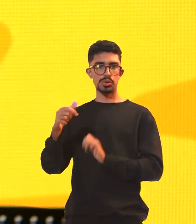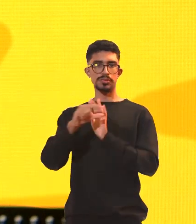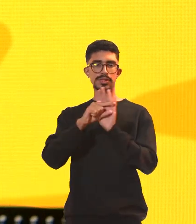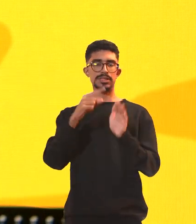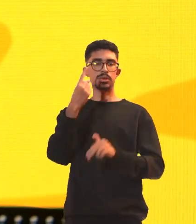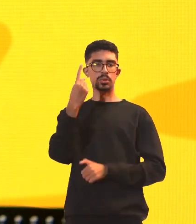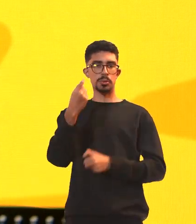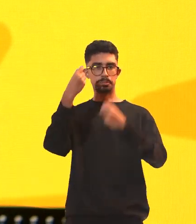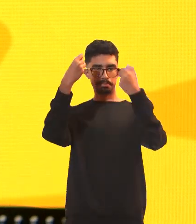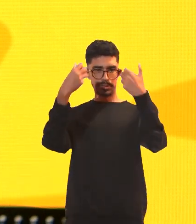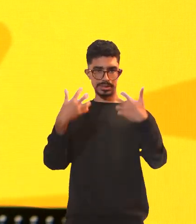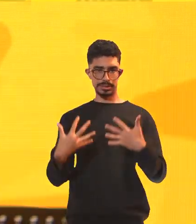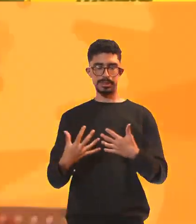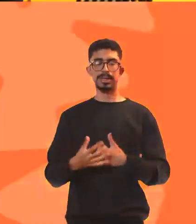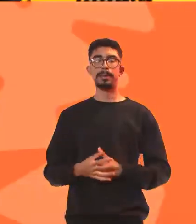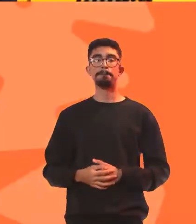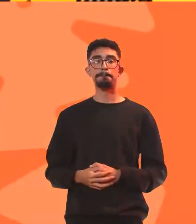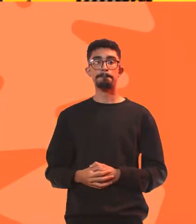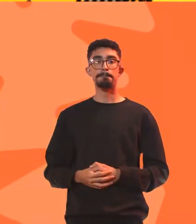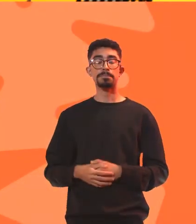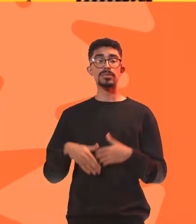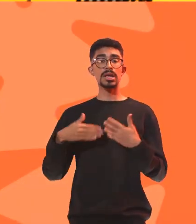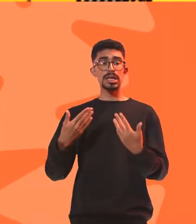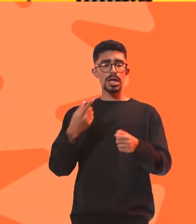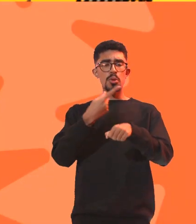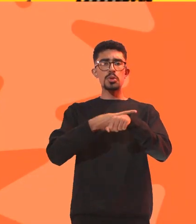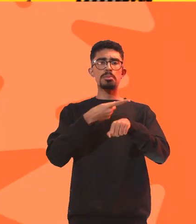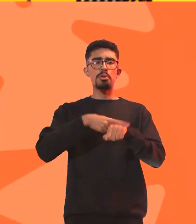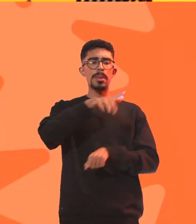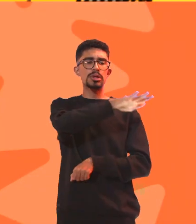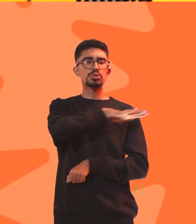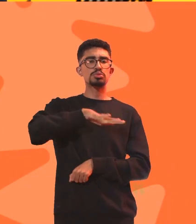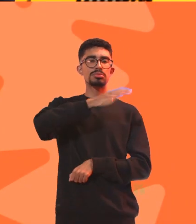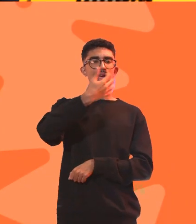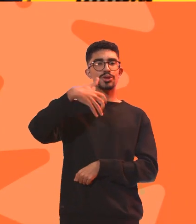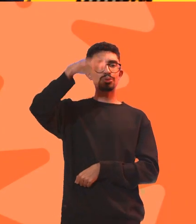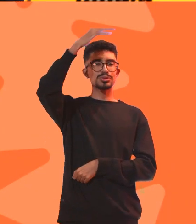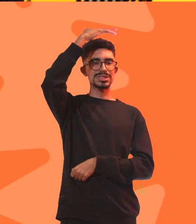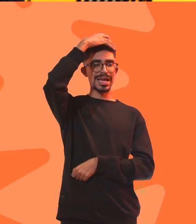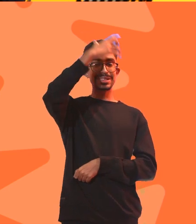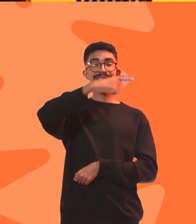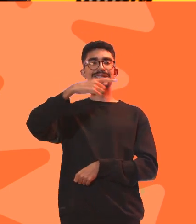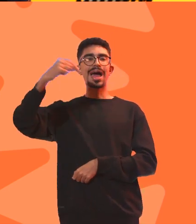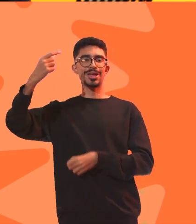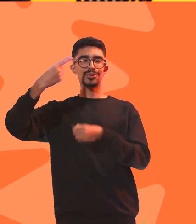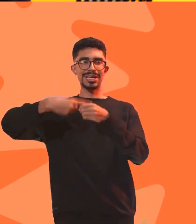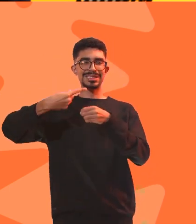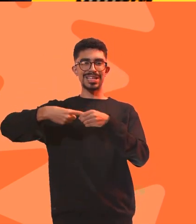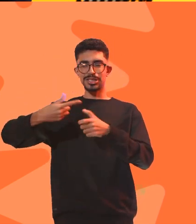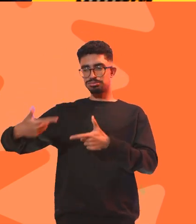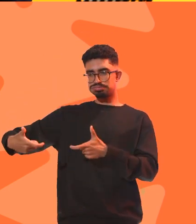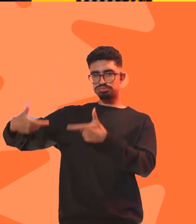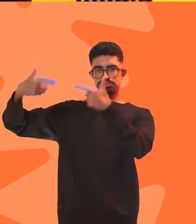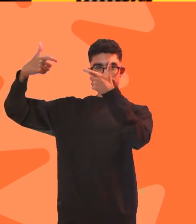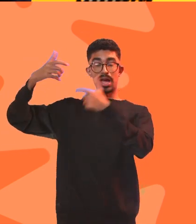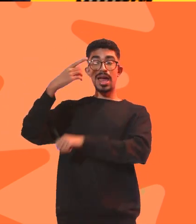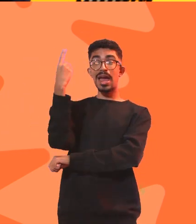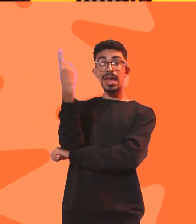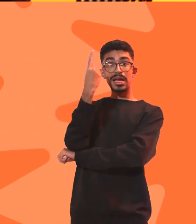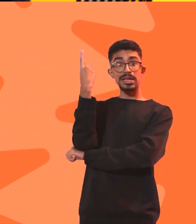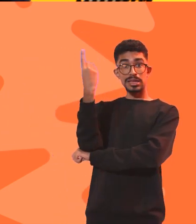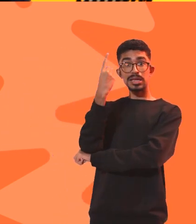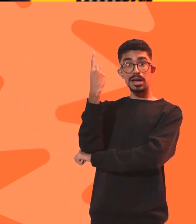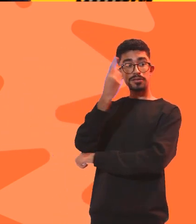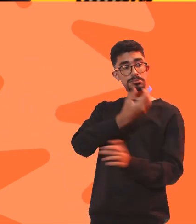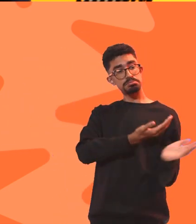assim: Na primavera, época em que os reis saíam para a guerra, Davi enviou para a batalha Joabe com seus oficiais e todo o